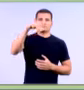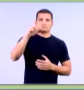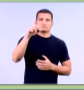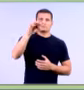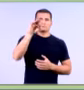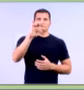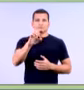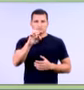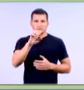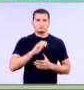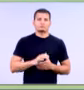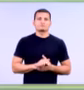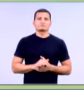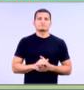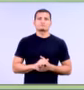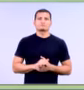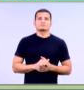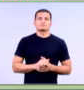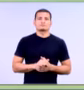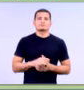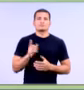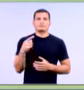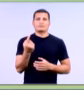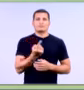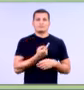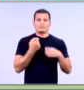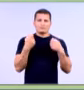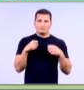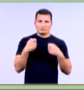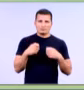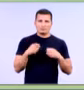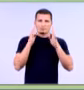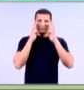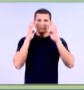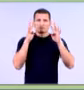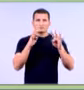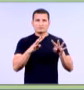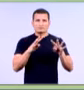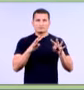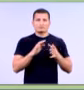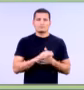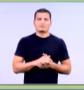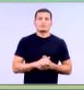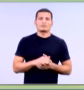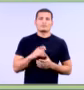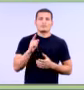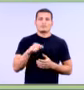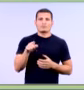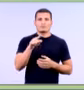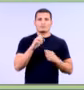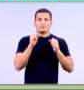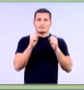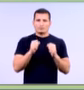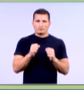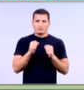de hierarquia inferior. O que a gente precisa prestar atenção é que você pode